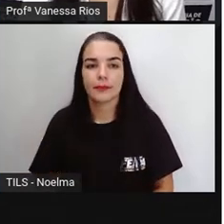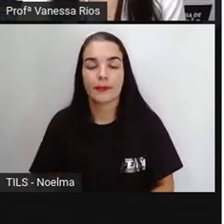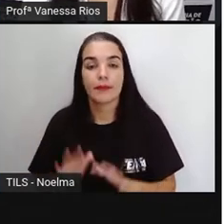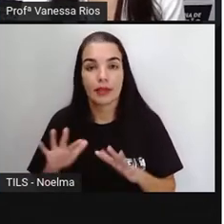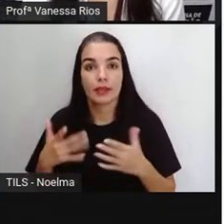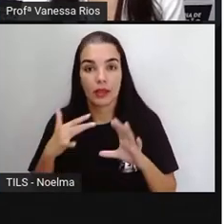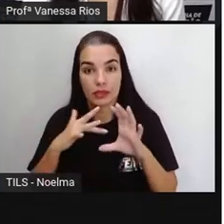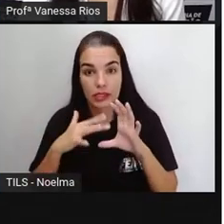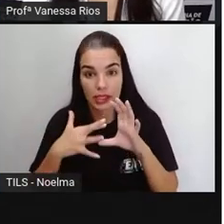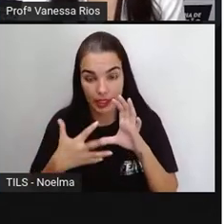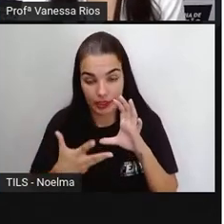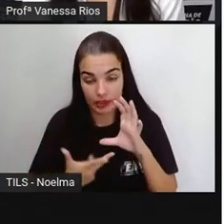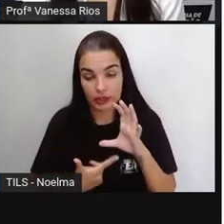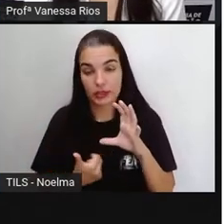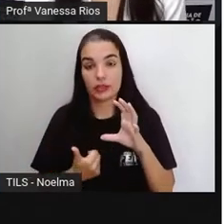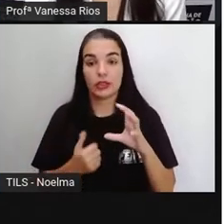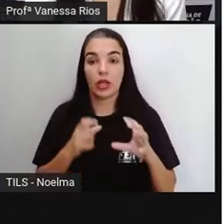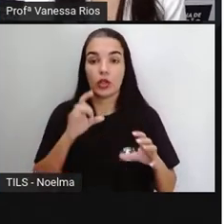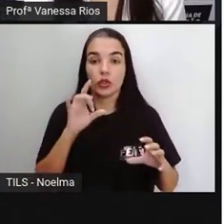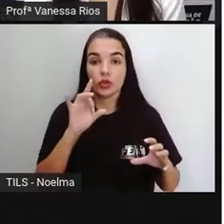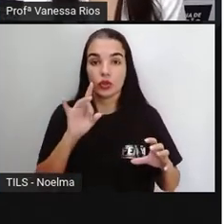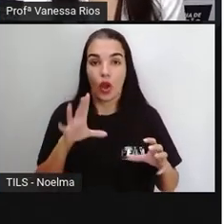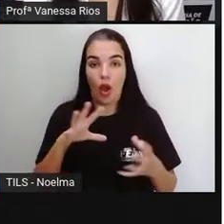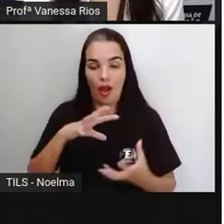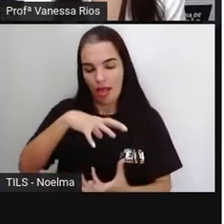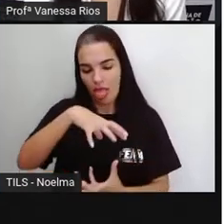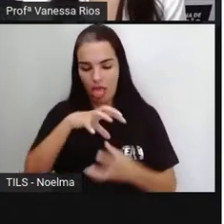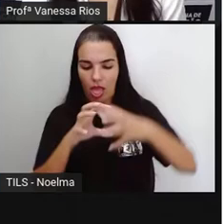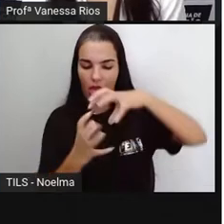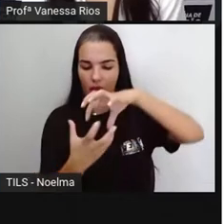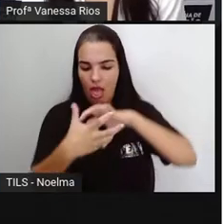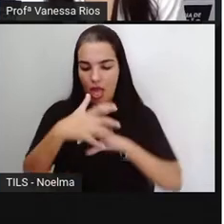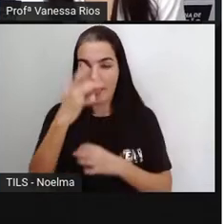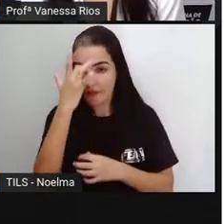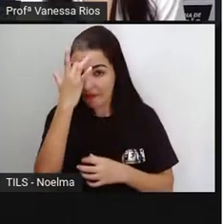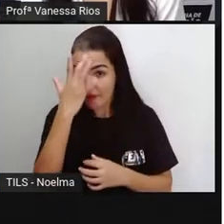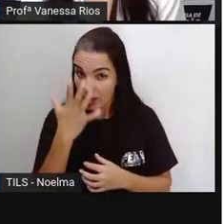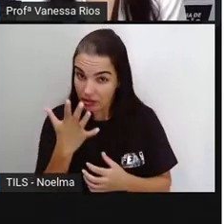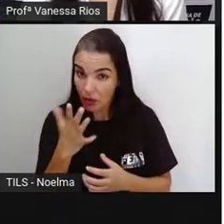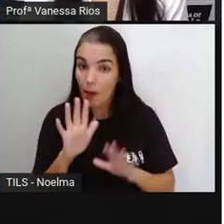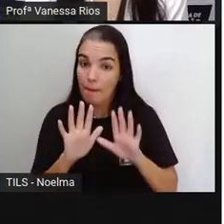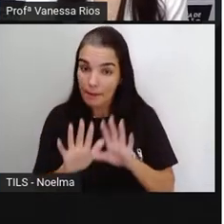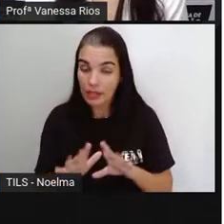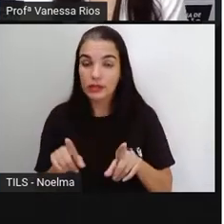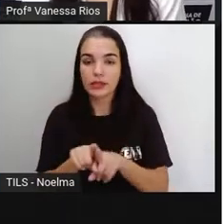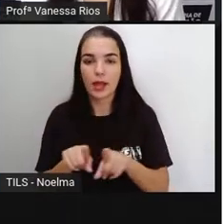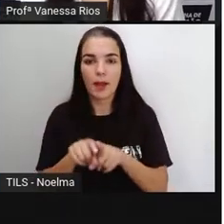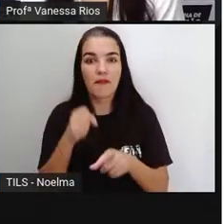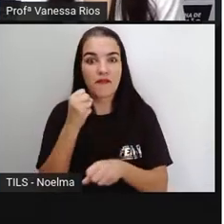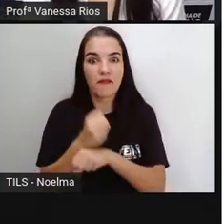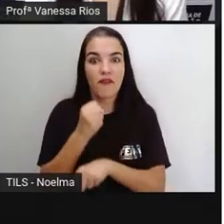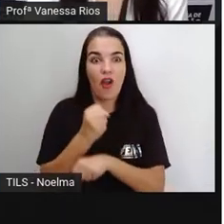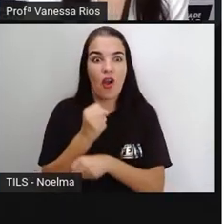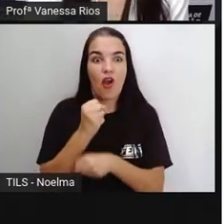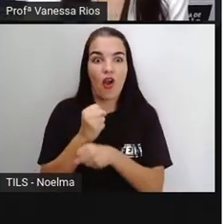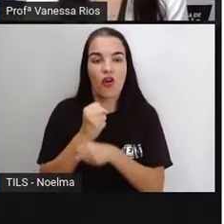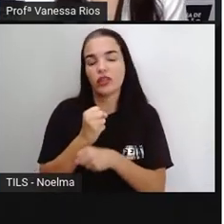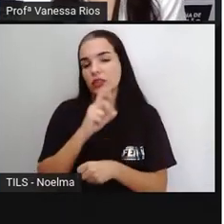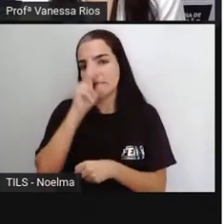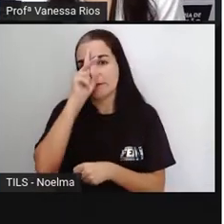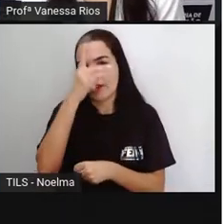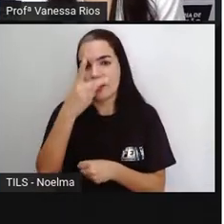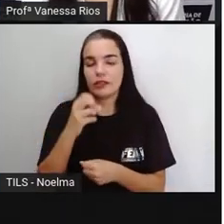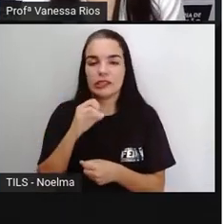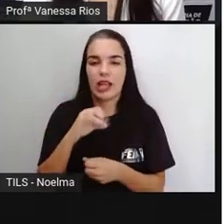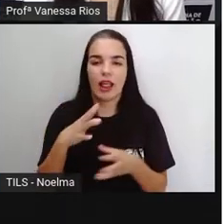as características do plástico, não só de ser moldável, né, mas de ser, por exemplo, resistente ou mais frágil,